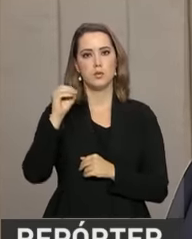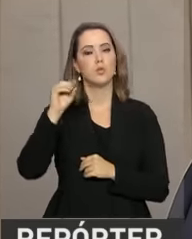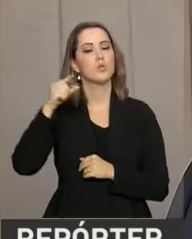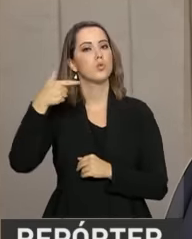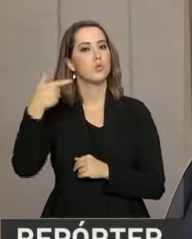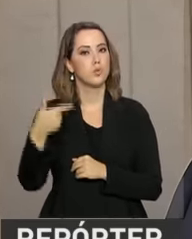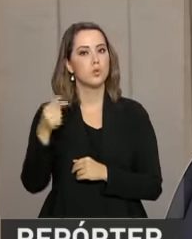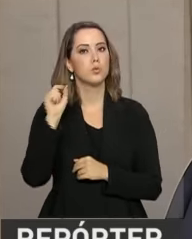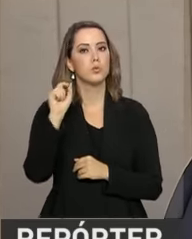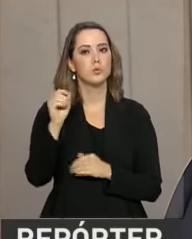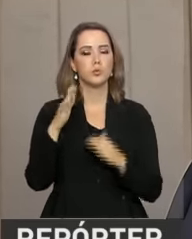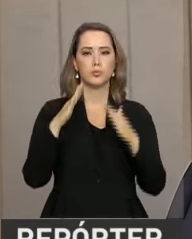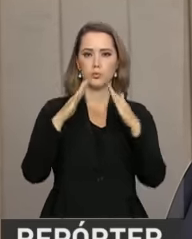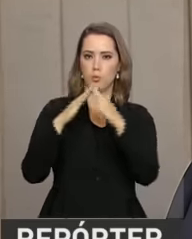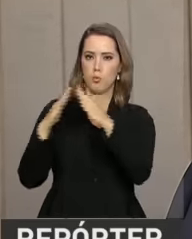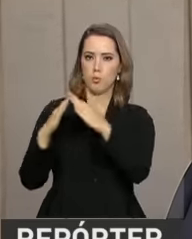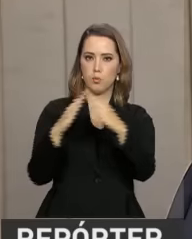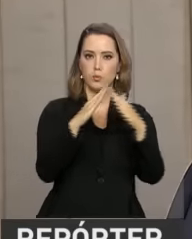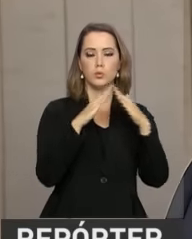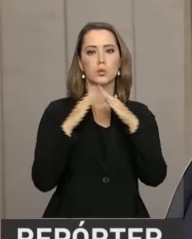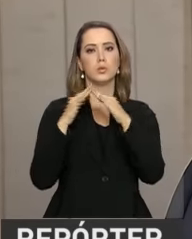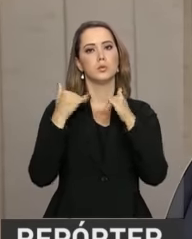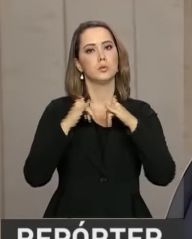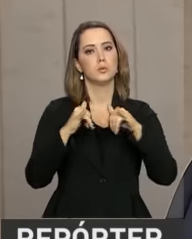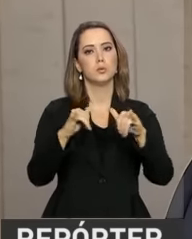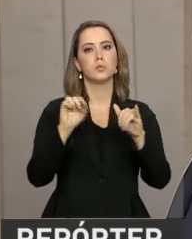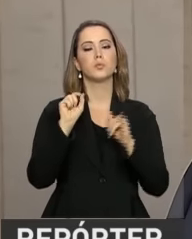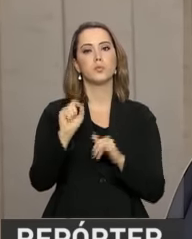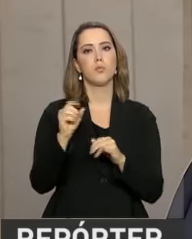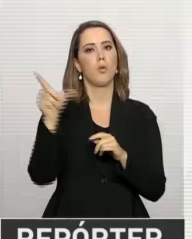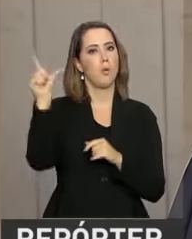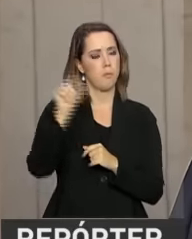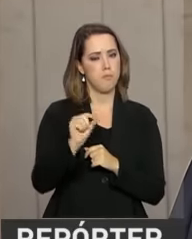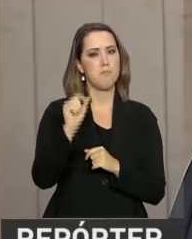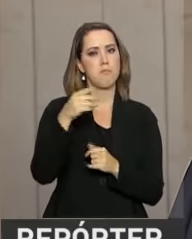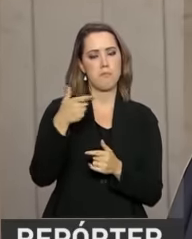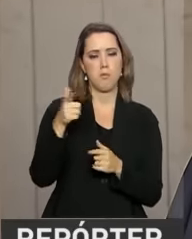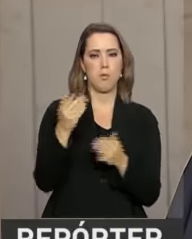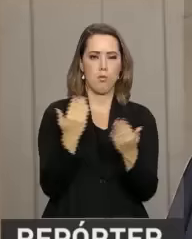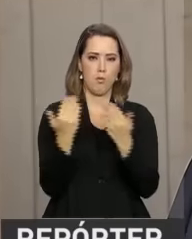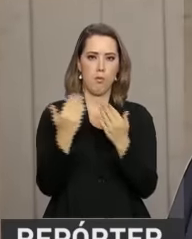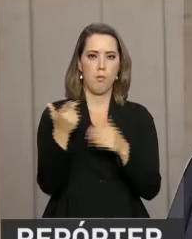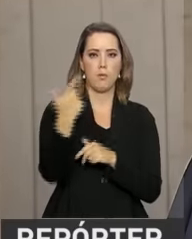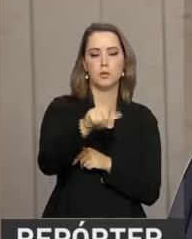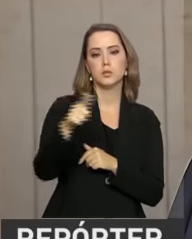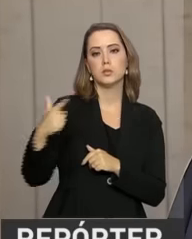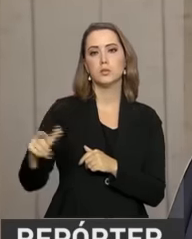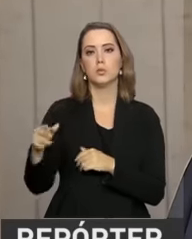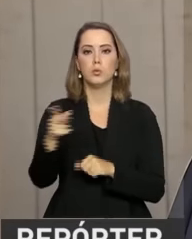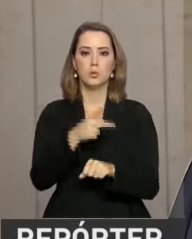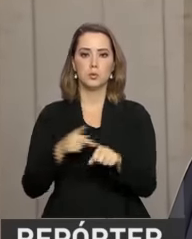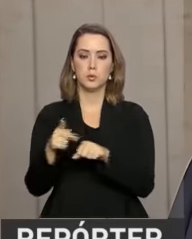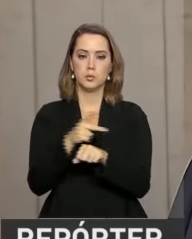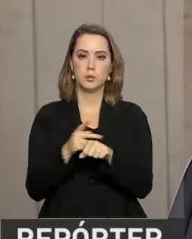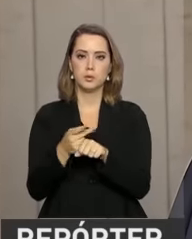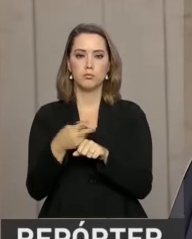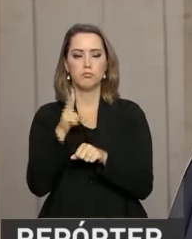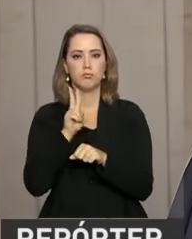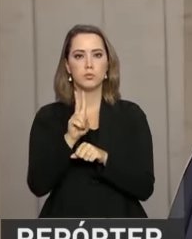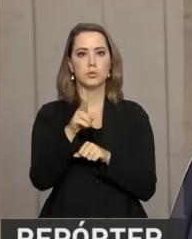consumida de energia uma das mais baixas também comparada com os outros países a matriz de energia para Horizonte de